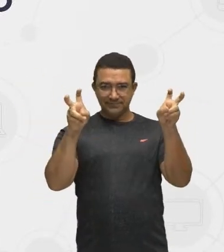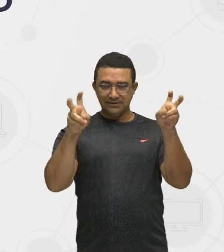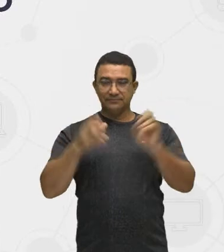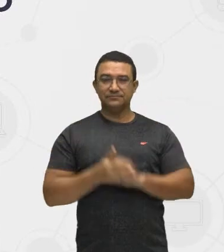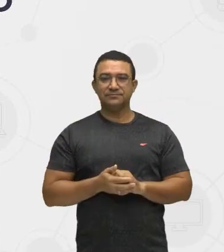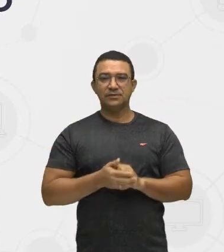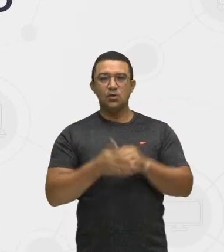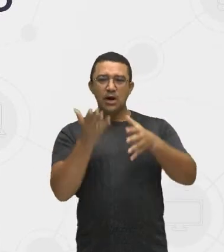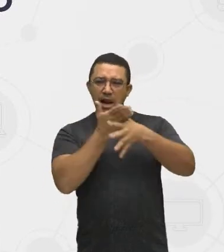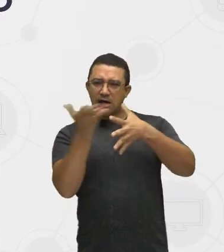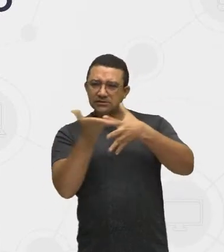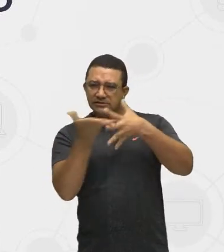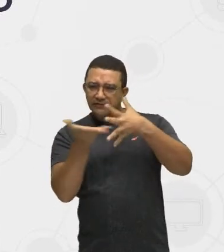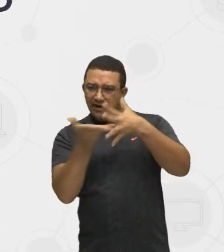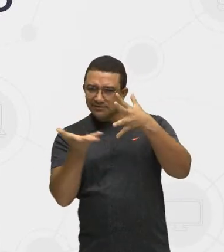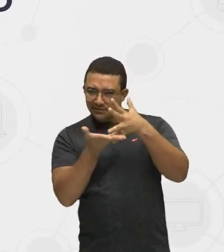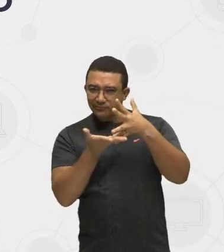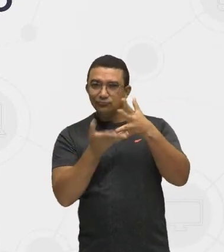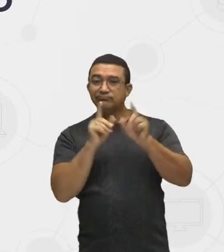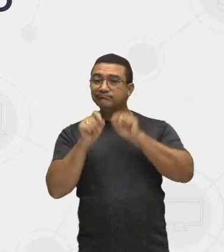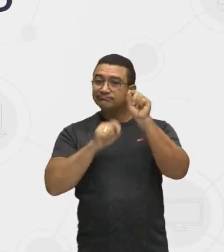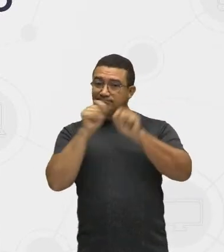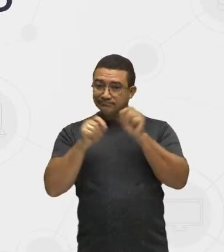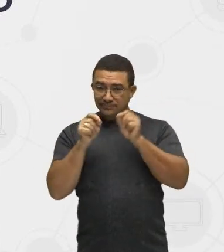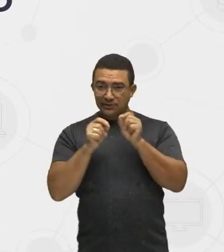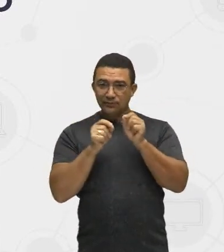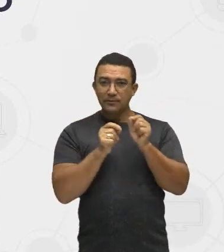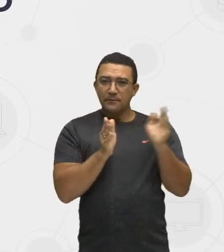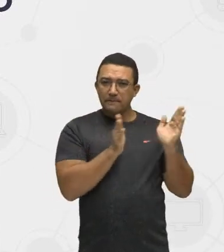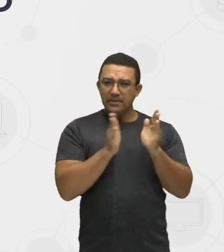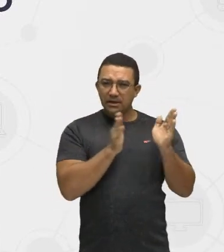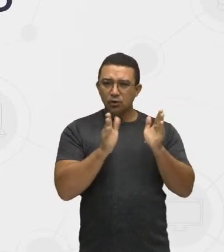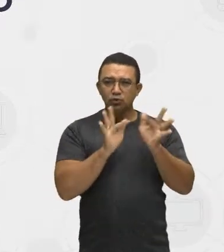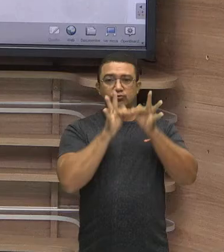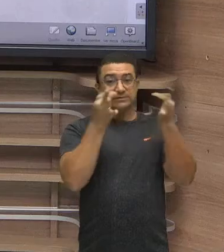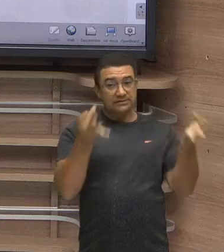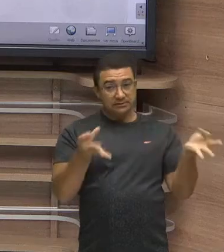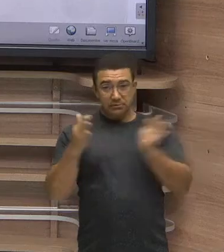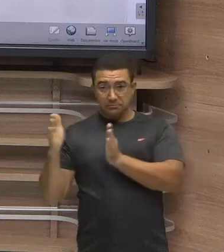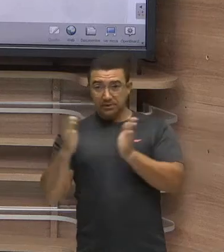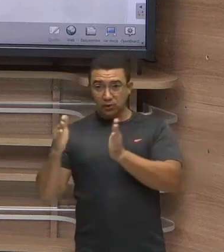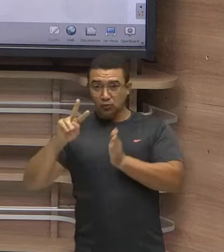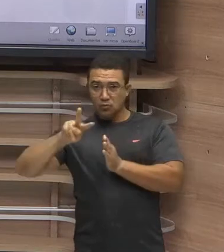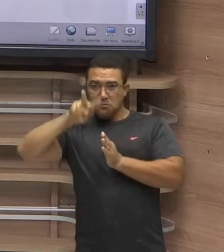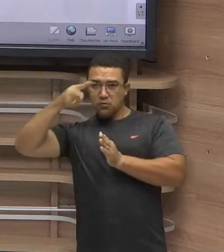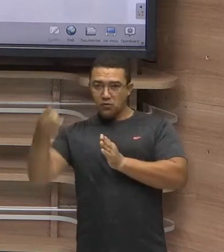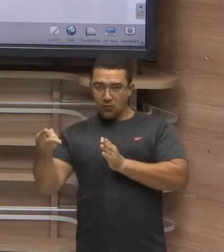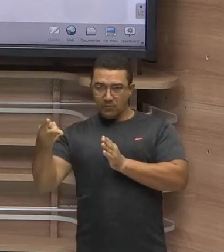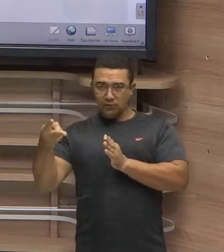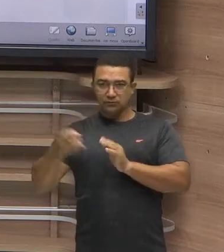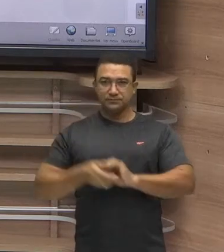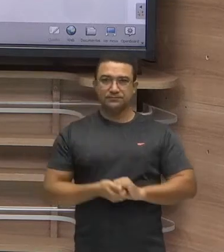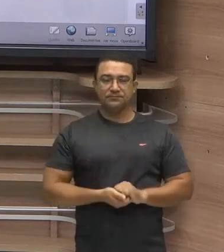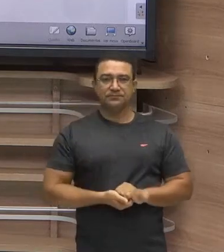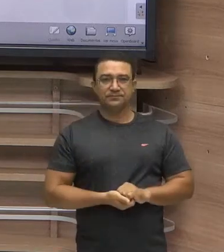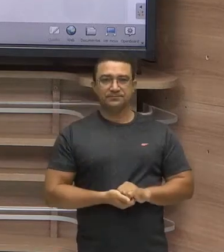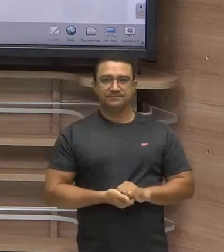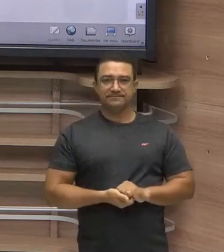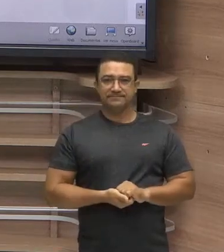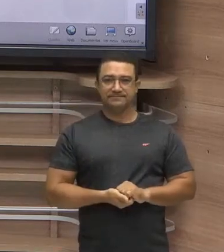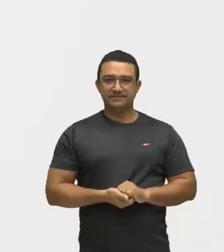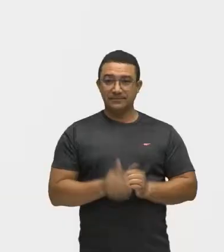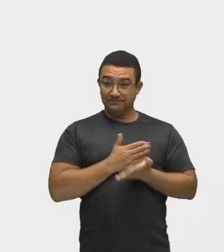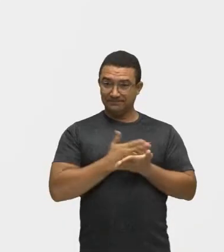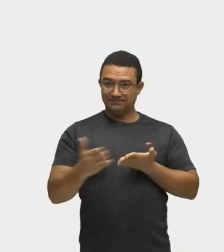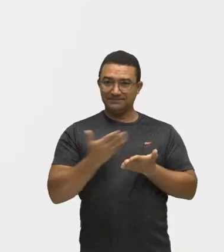período simples e do período composto. Muito bem, muito bem, muito bem. Vamos então à aula de hoje?